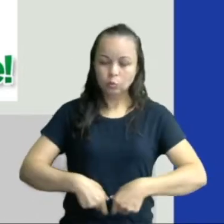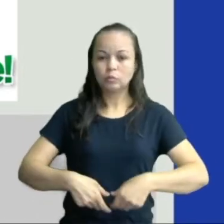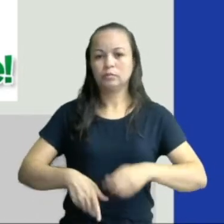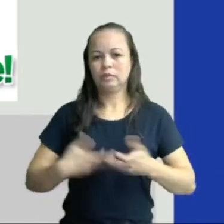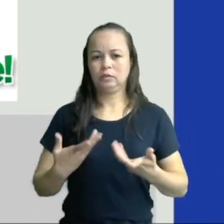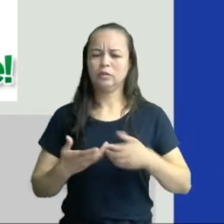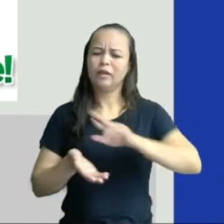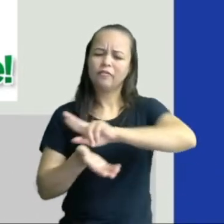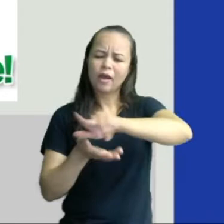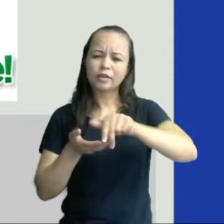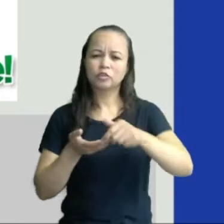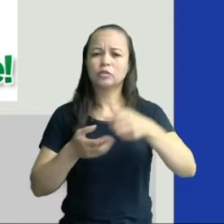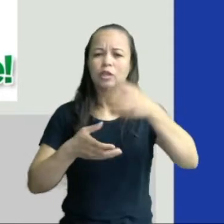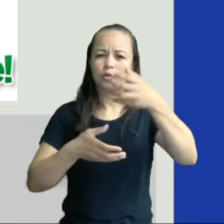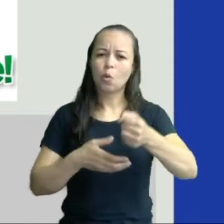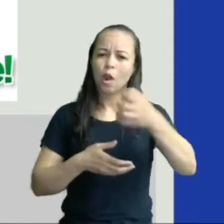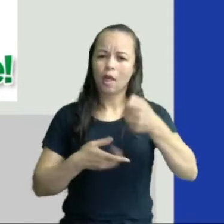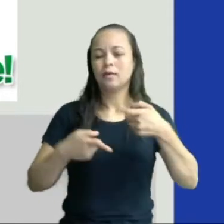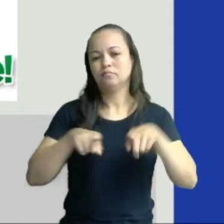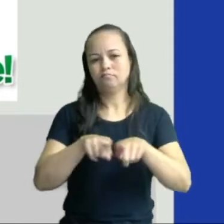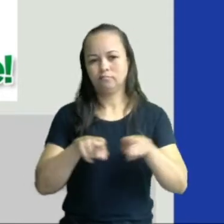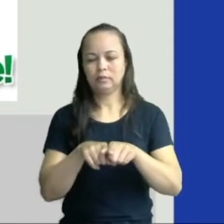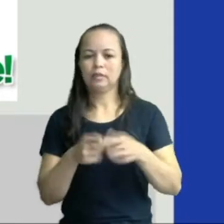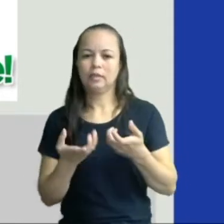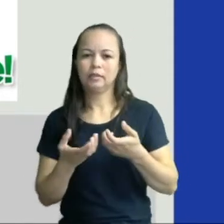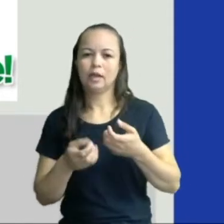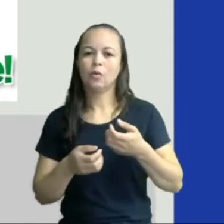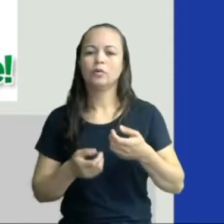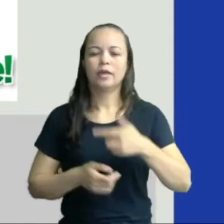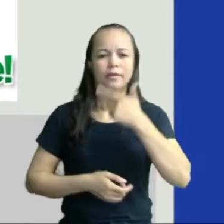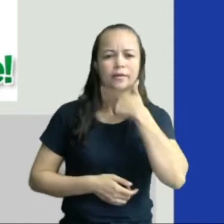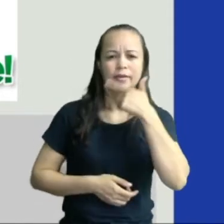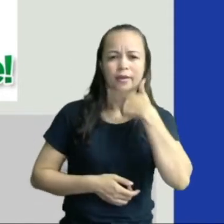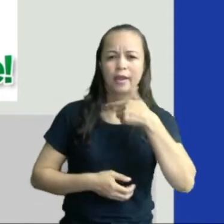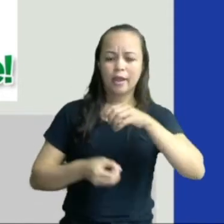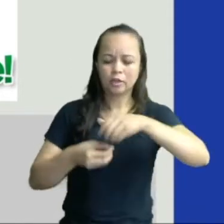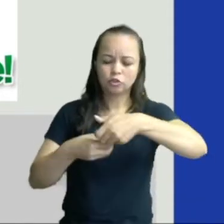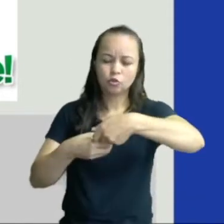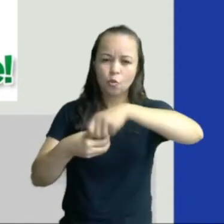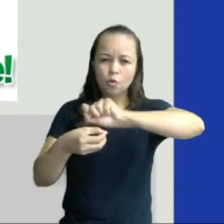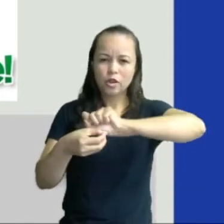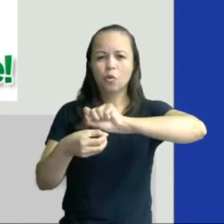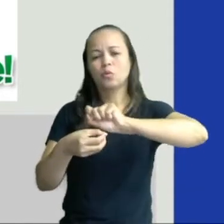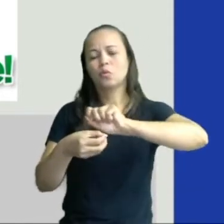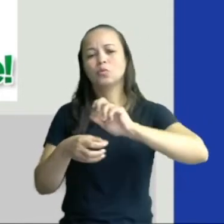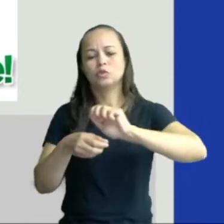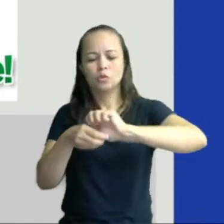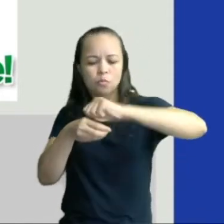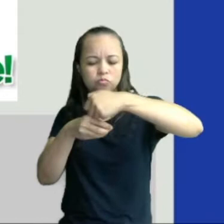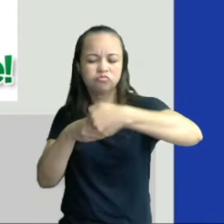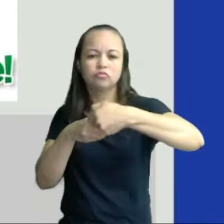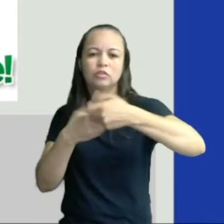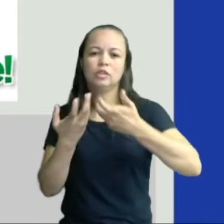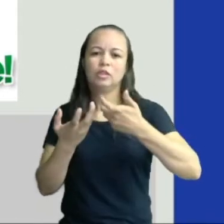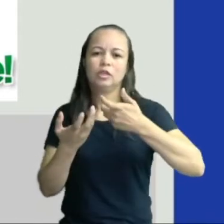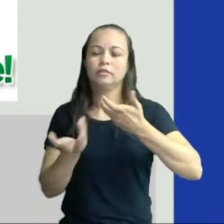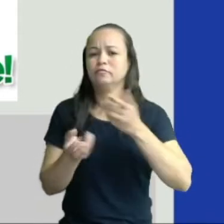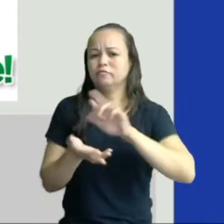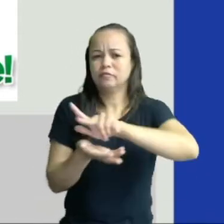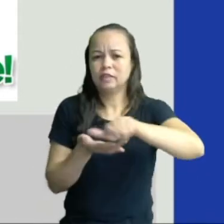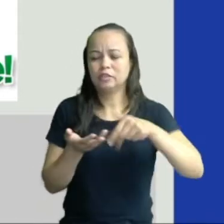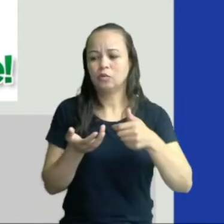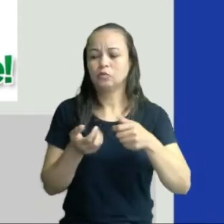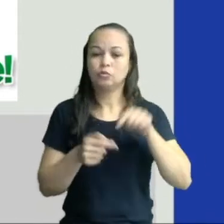os derivados do leite. Queijo, manteiga, iogurte. Tudo isso veio do campo, foi transformado pela indústria para chegar